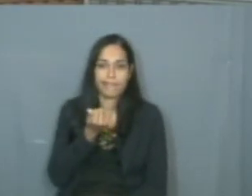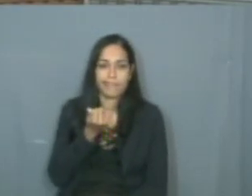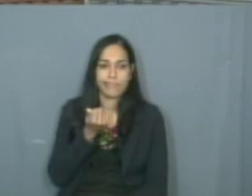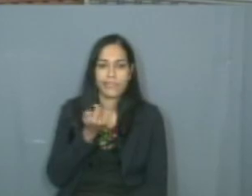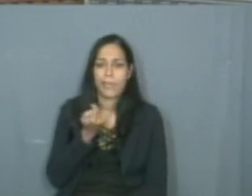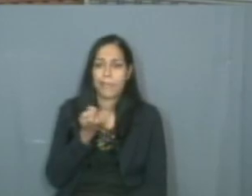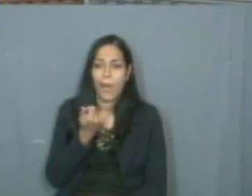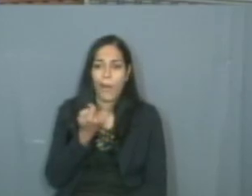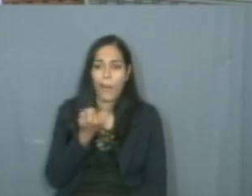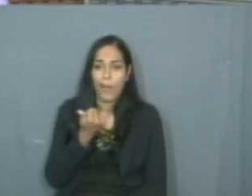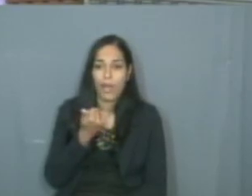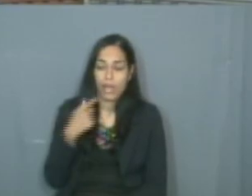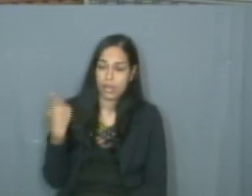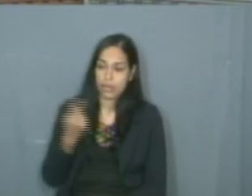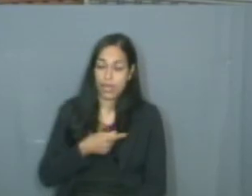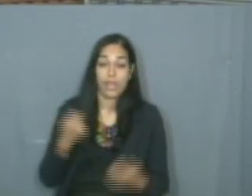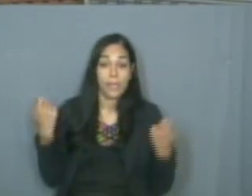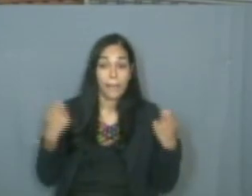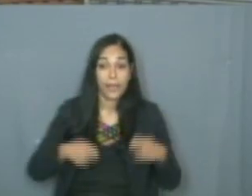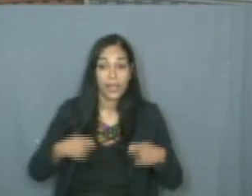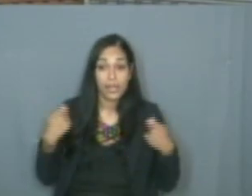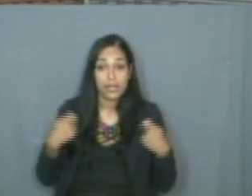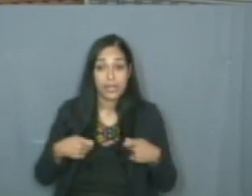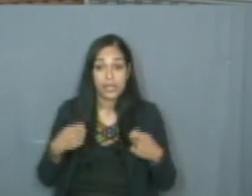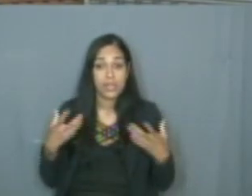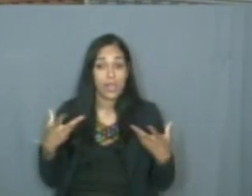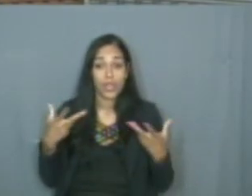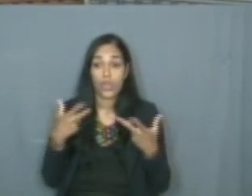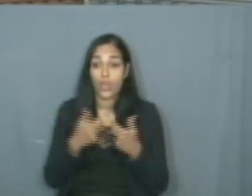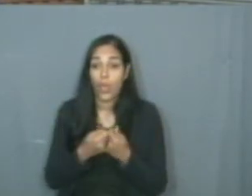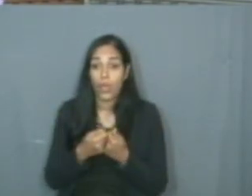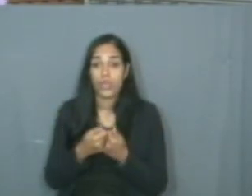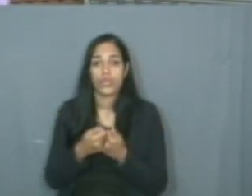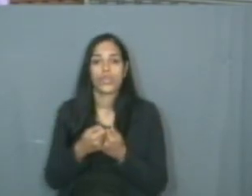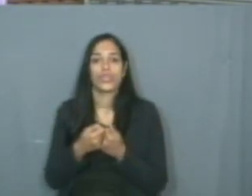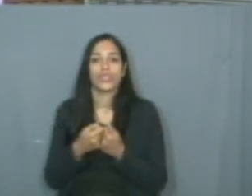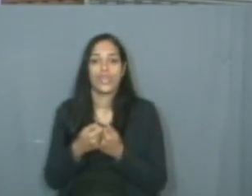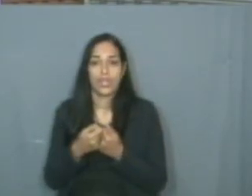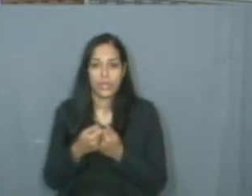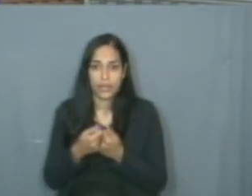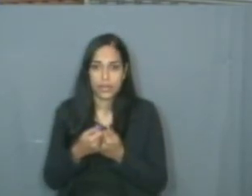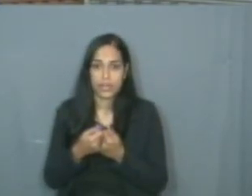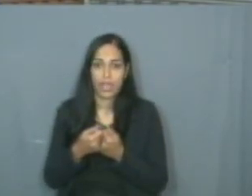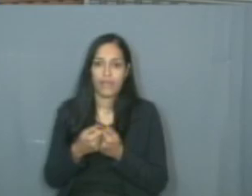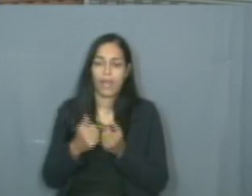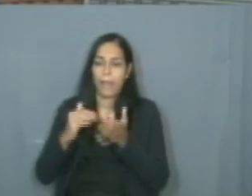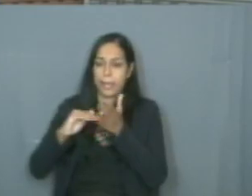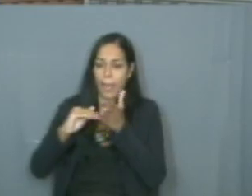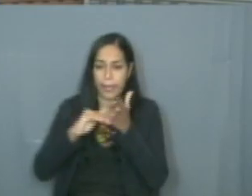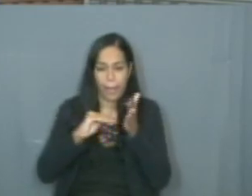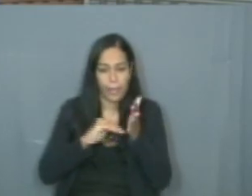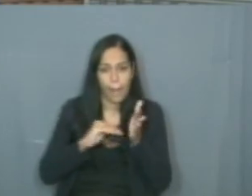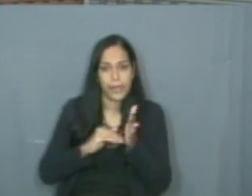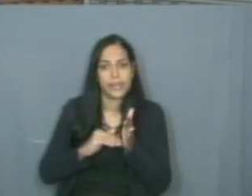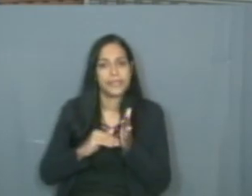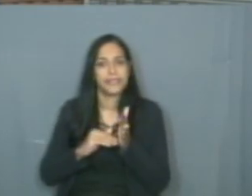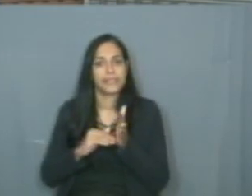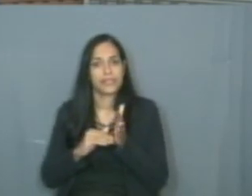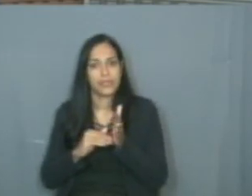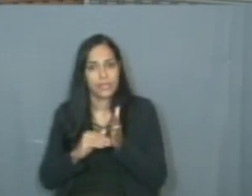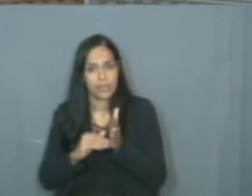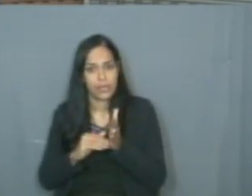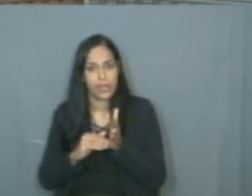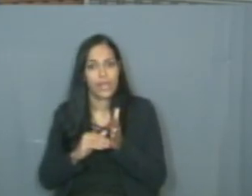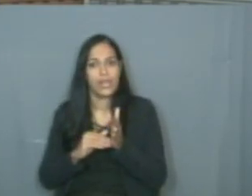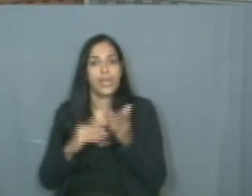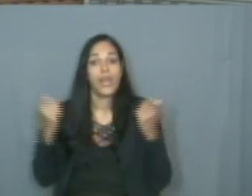pouco. A gente precisa ouvir é que todos aqueles que estavam fazendo esse ato criminoso, para além de serem